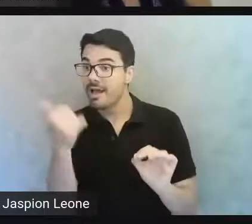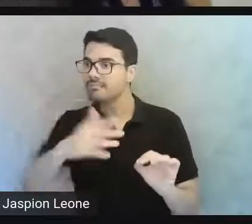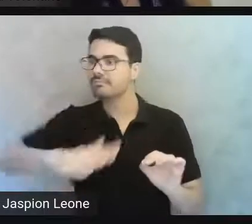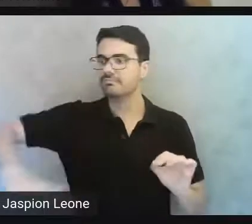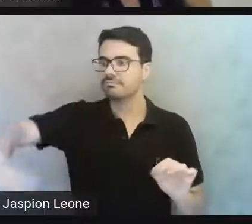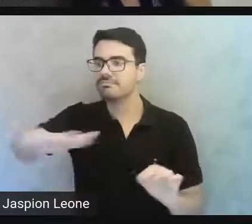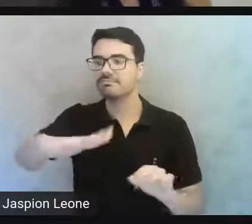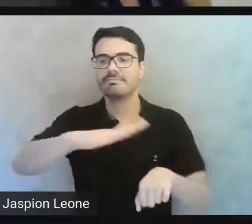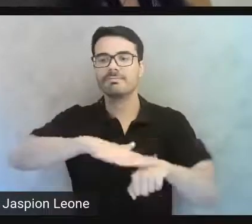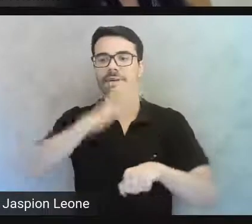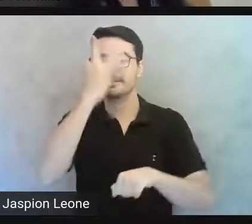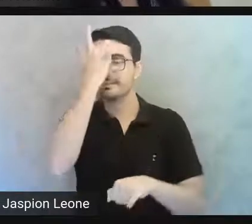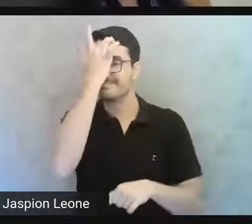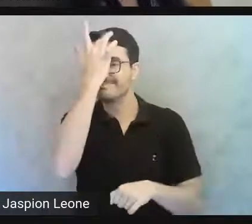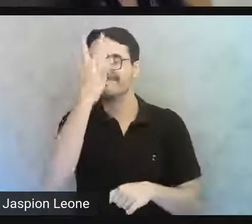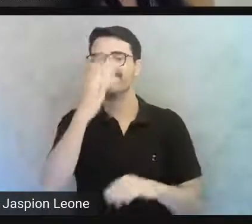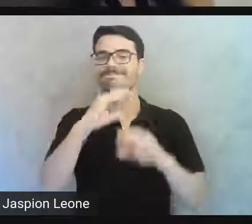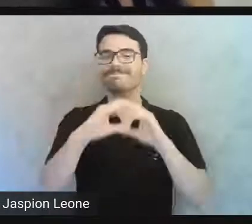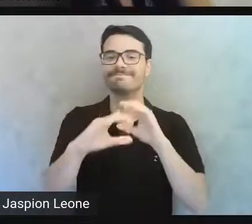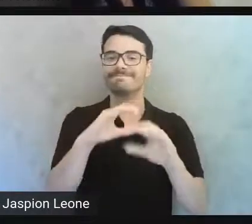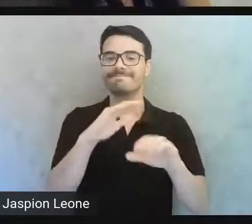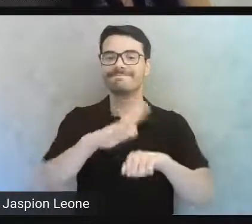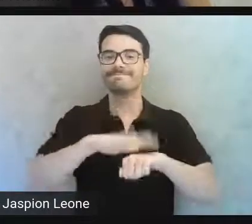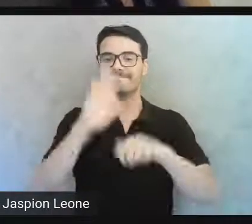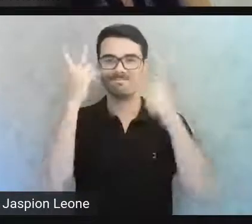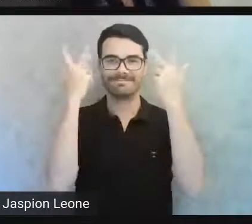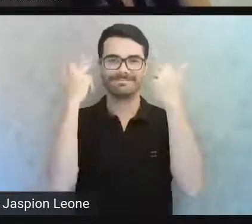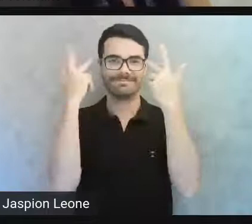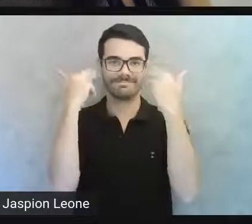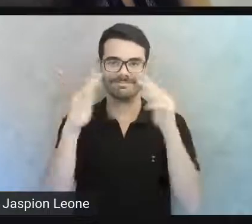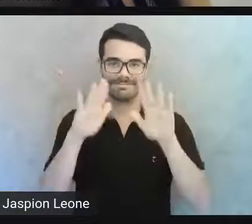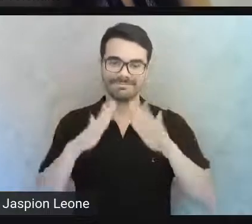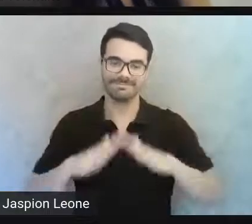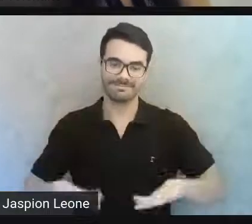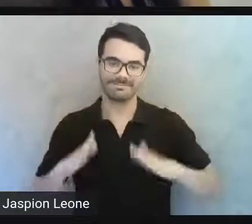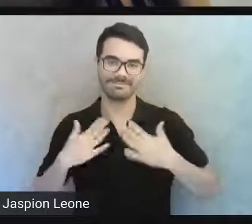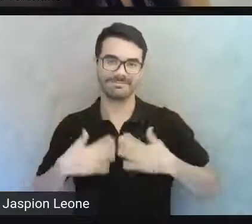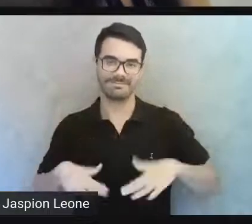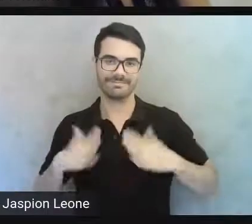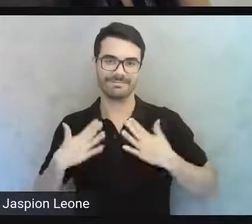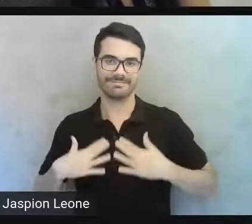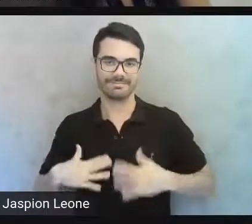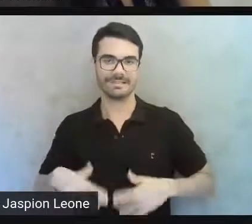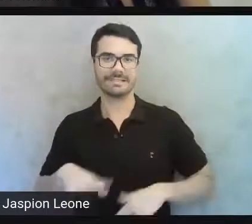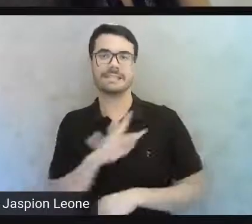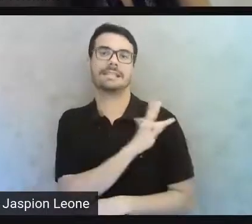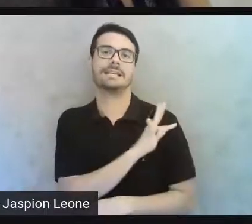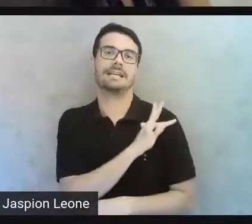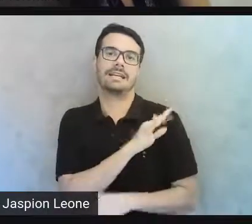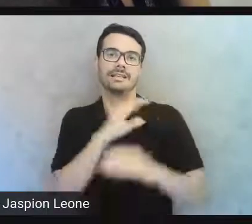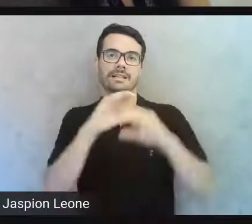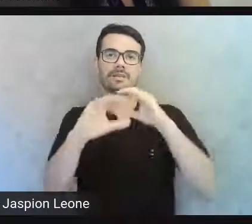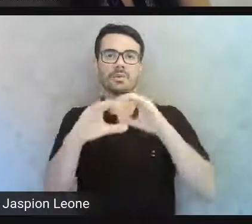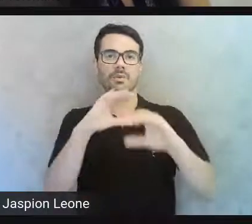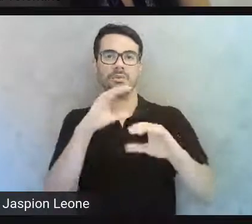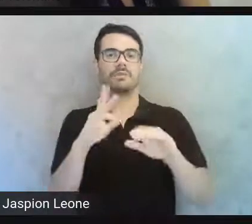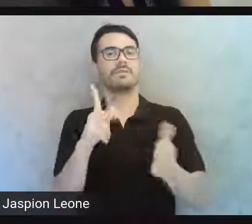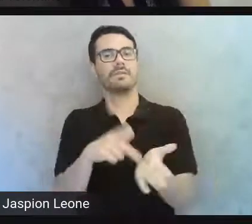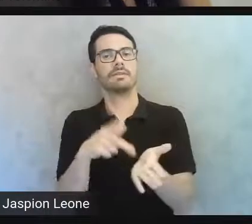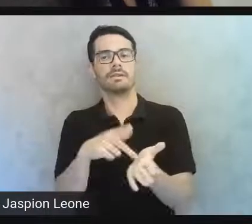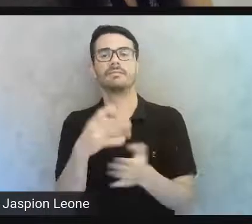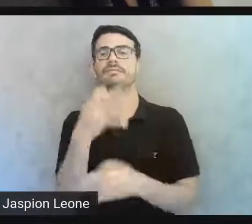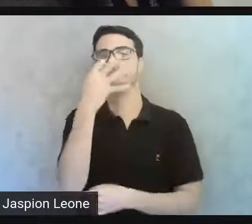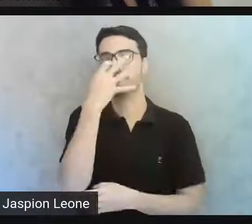a manterem um nível de comunicação mais saudável. Façam técnicas de comunicação mesmo, escute,